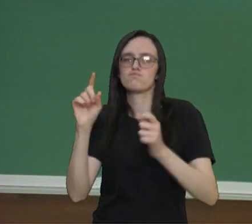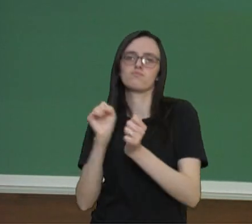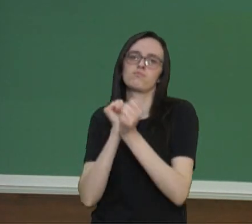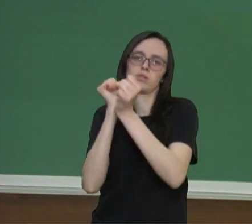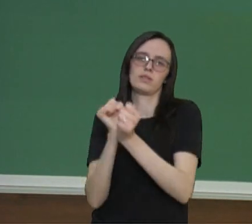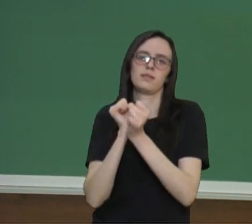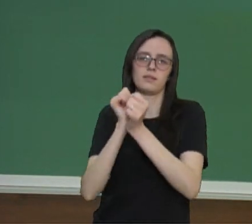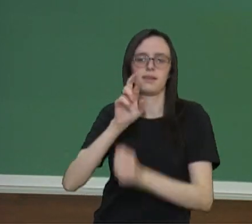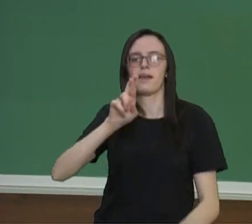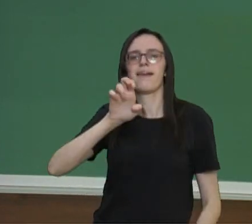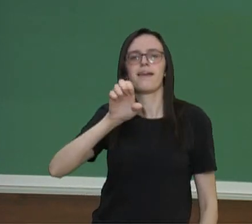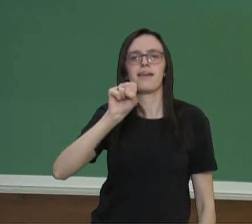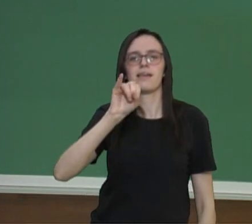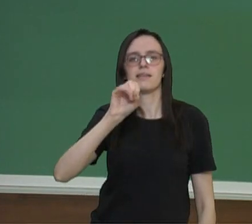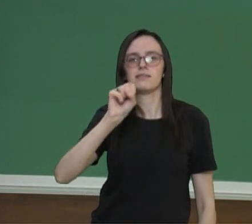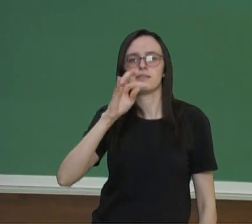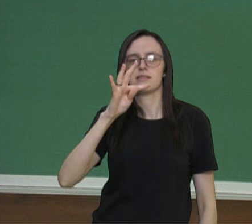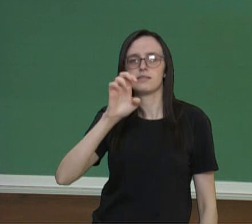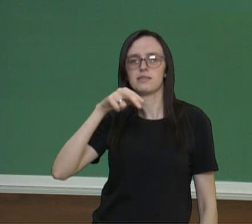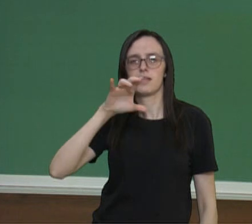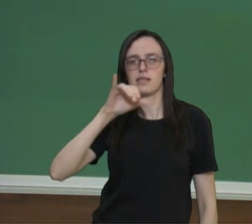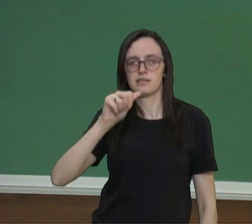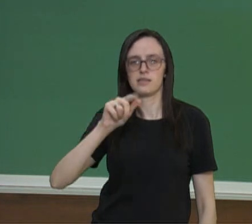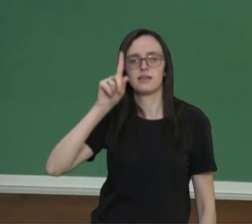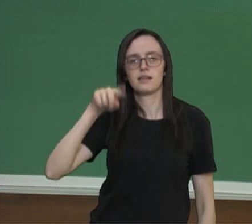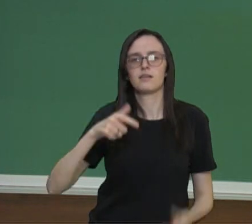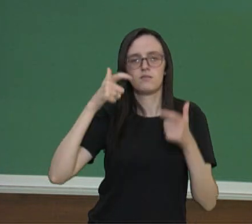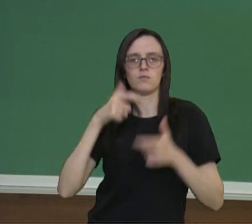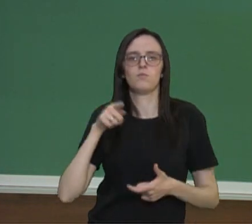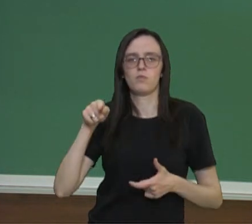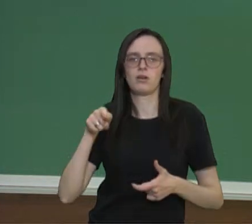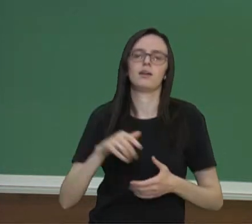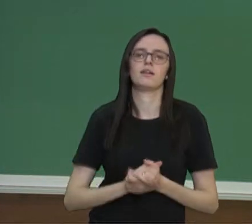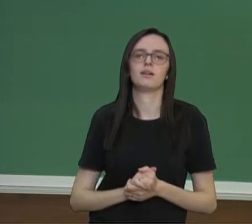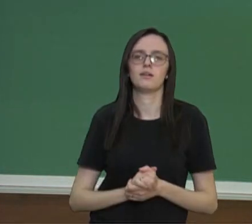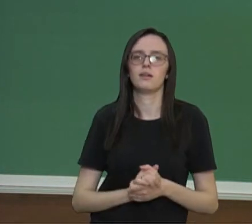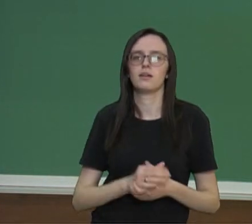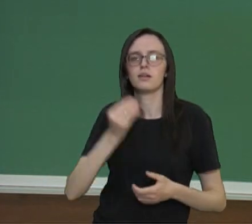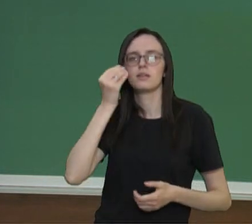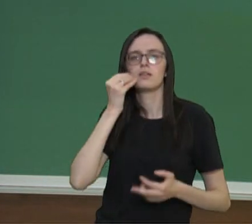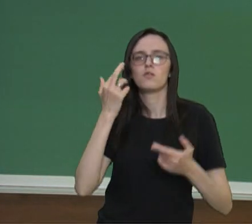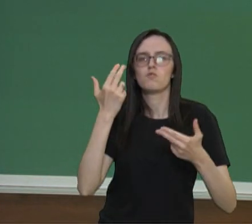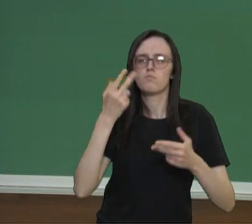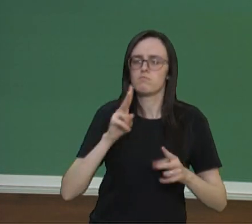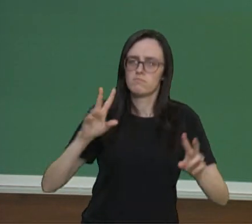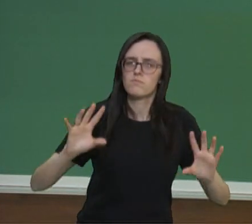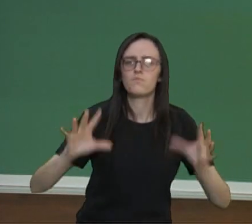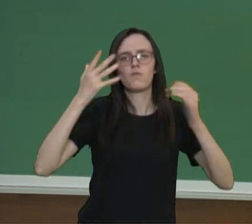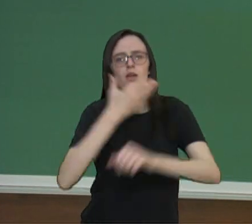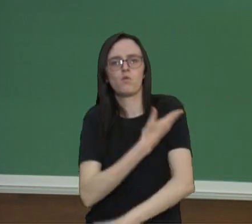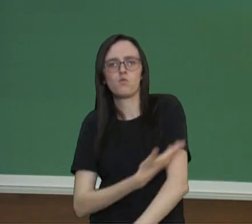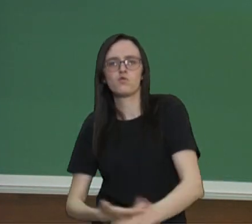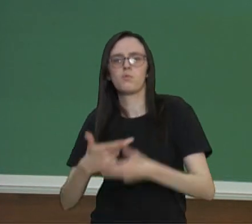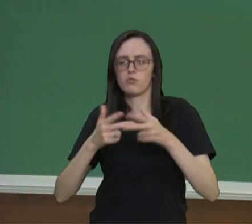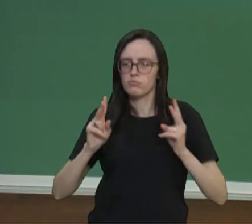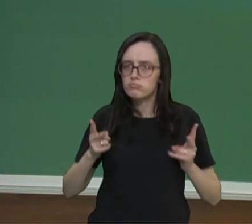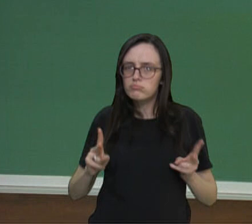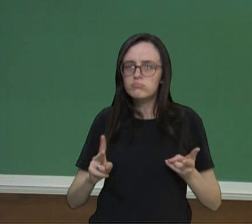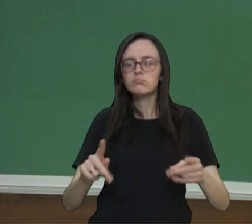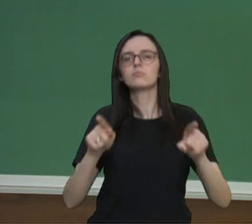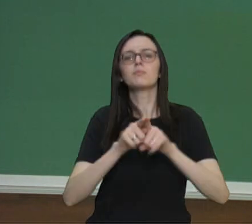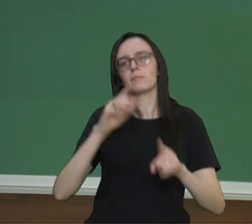Manter essa cultura africana dentro dos quilombos, manter as tradições, os festejos, os costumes e,